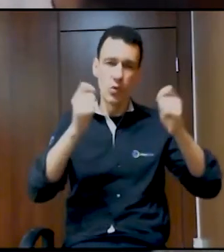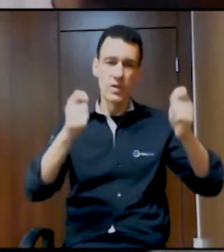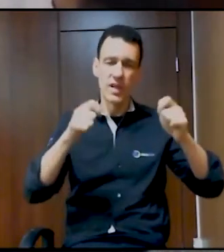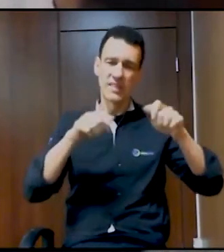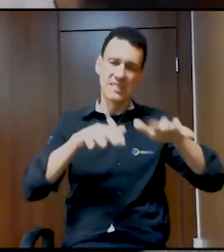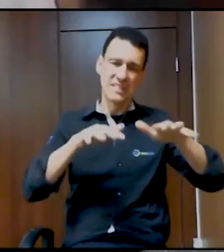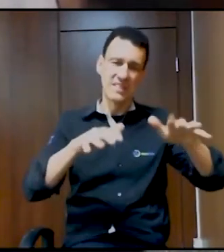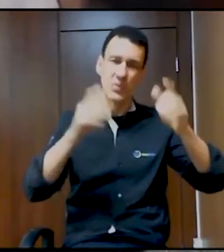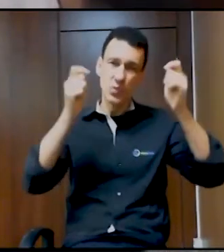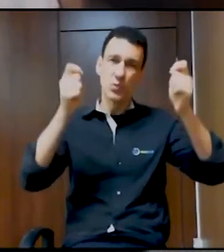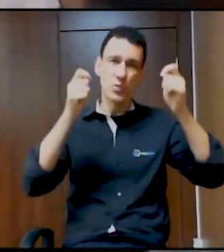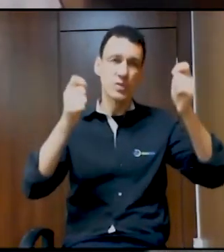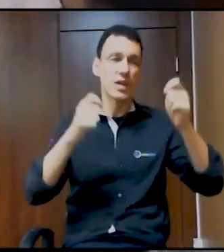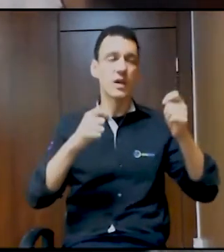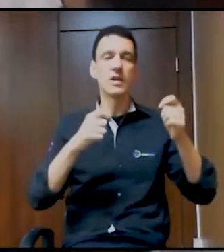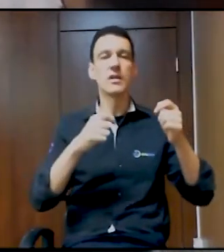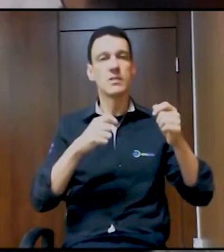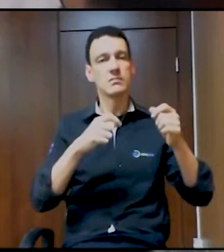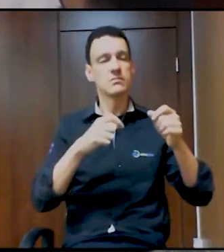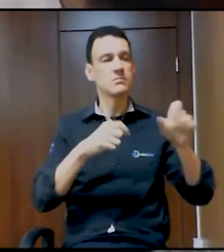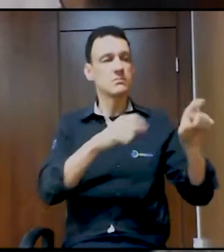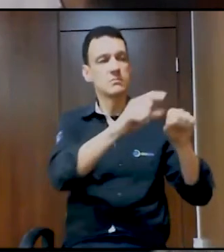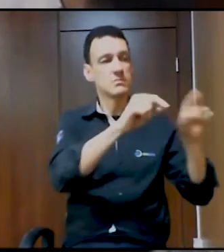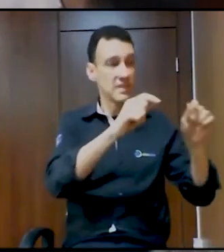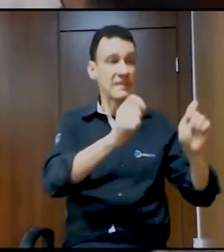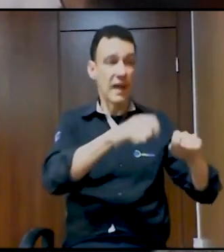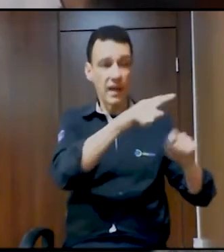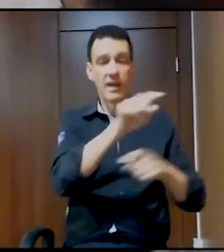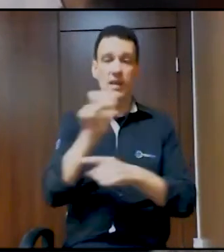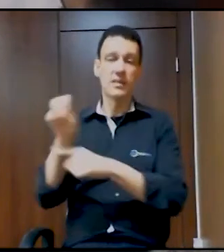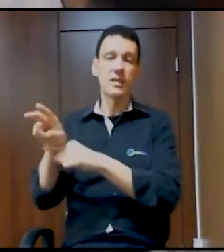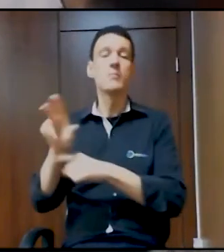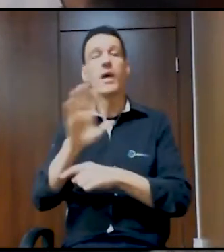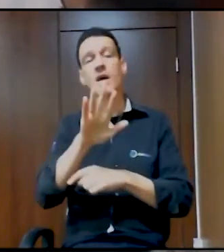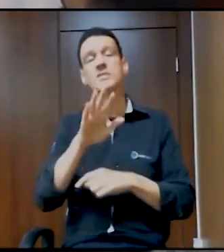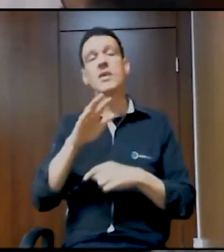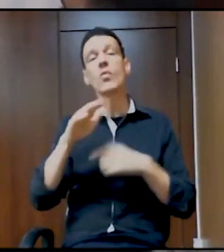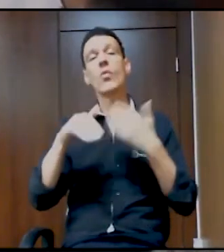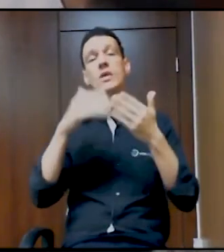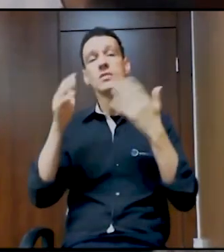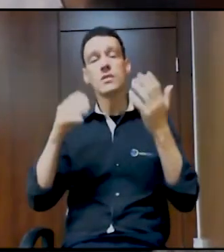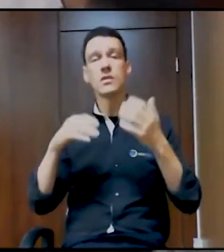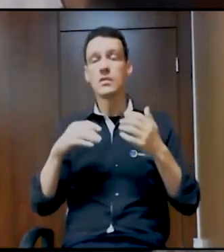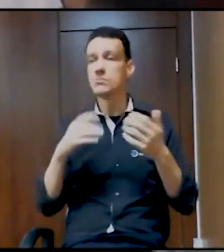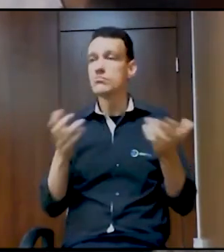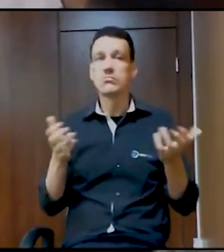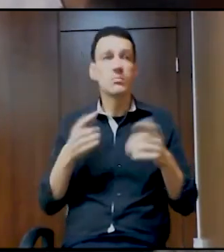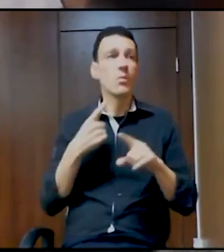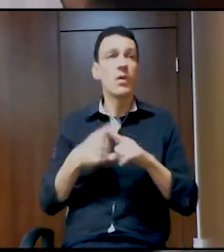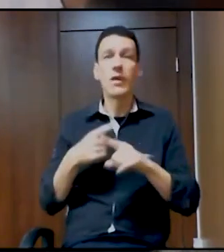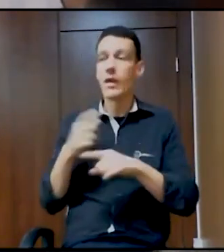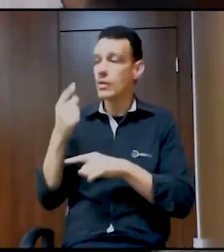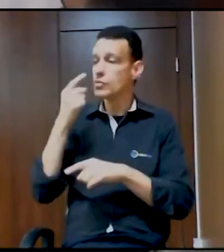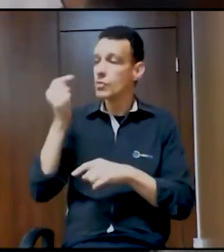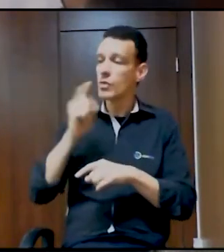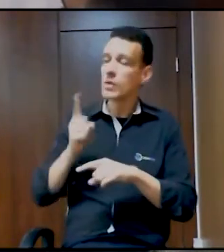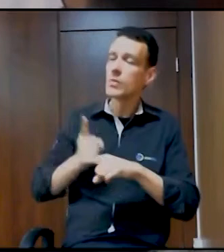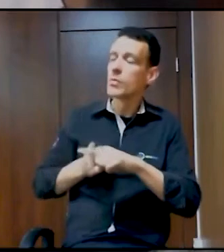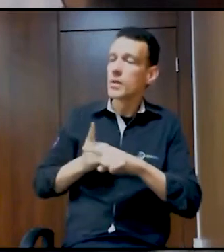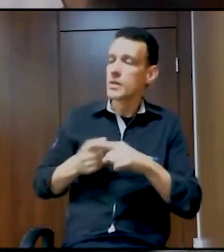tem critérios para entrar. E no final de tudo você ouvir da pessoa que não sabe por que você não entrou na